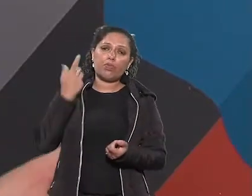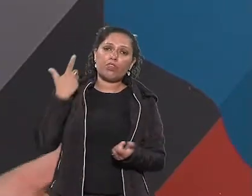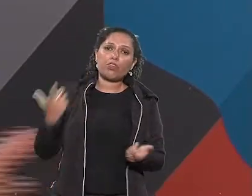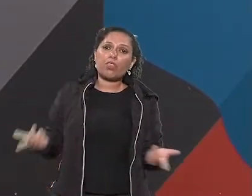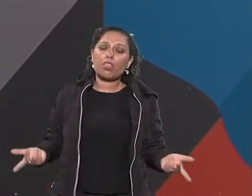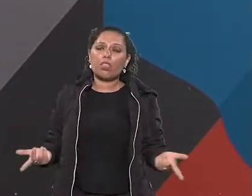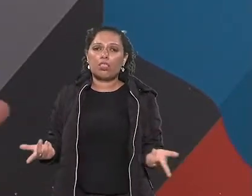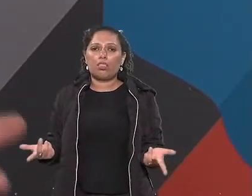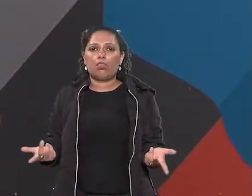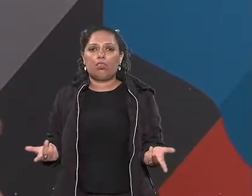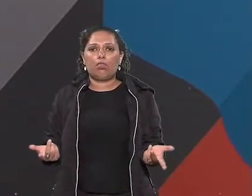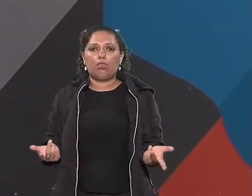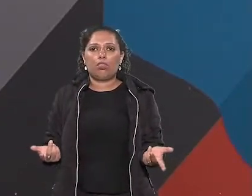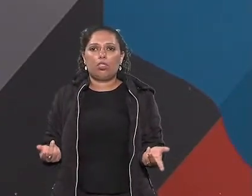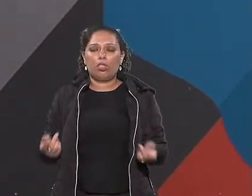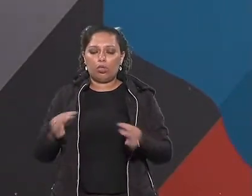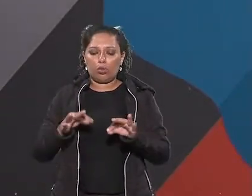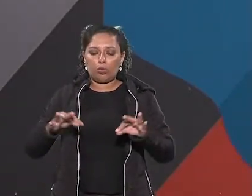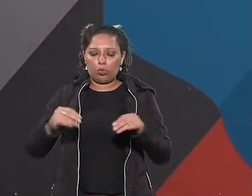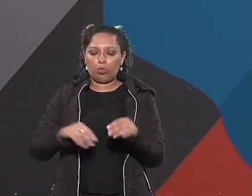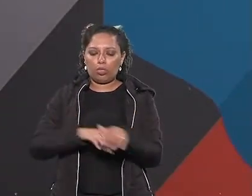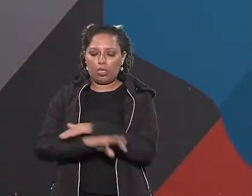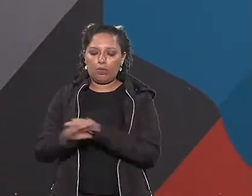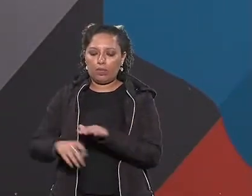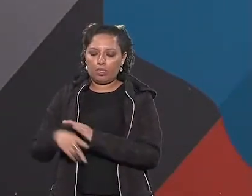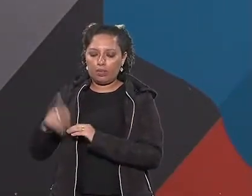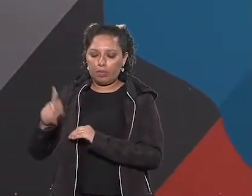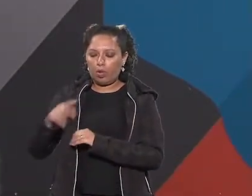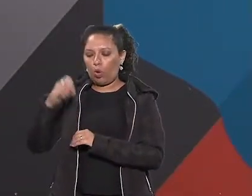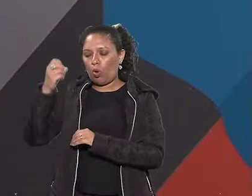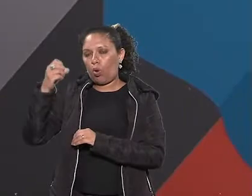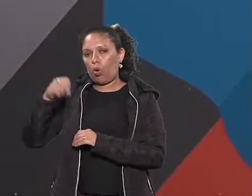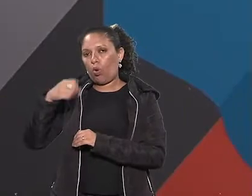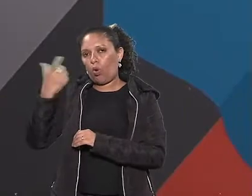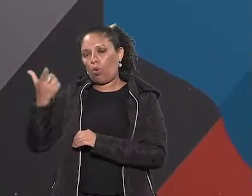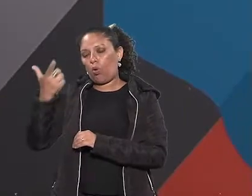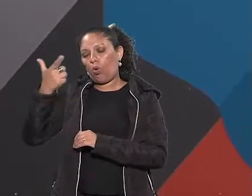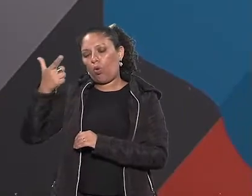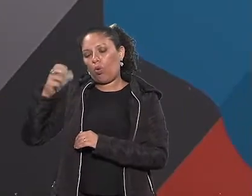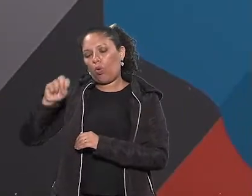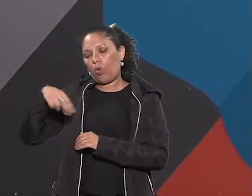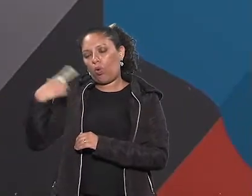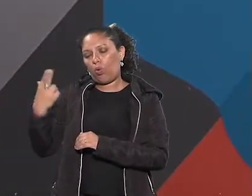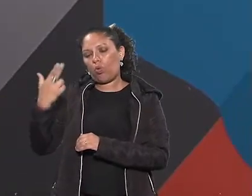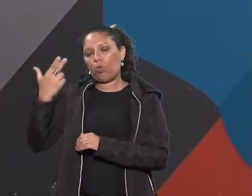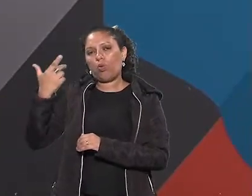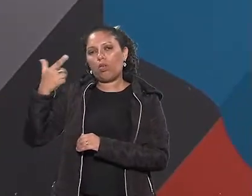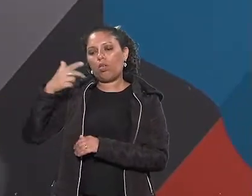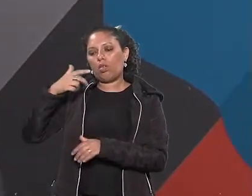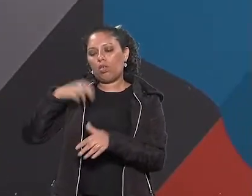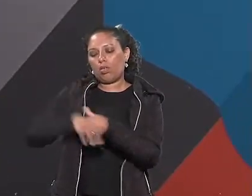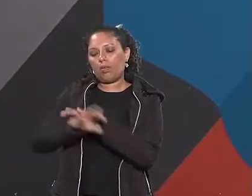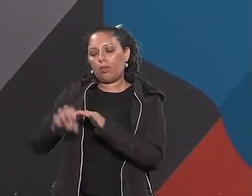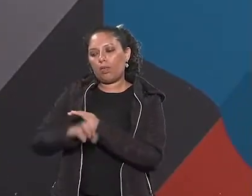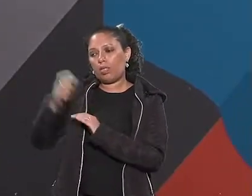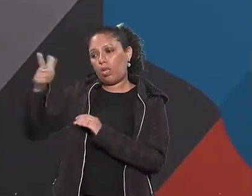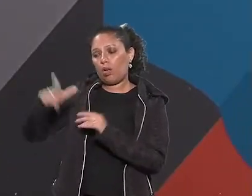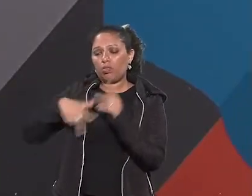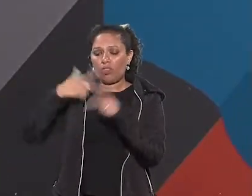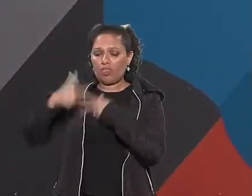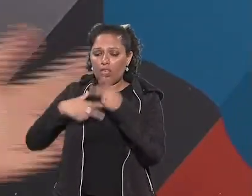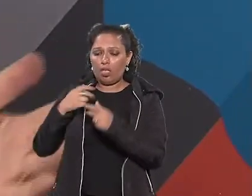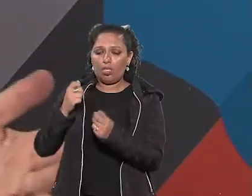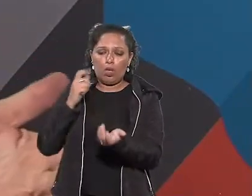velha, que a gente tem notícia, né? Tudo que a Petrobras ou outra concessionária quer e vai jogando nos gastos,